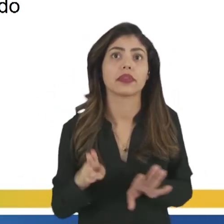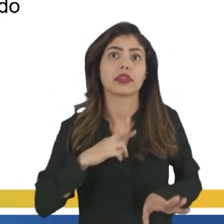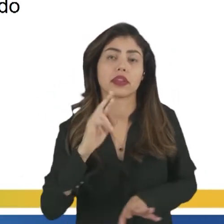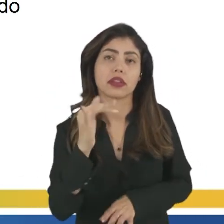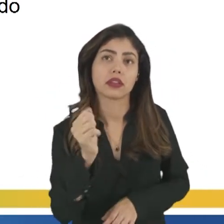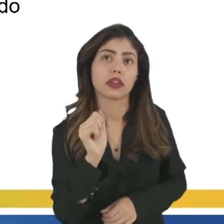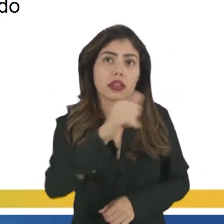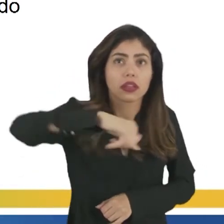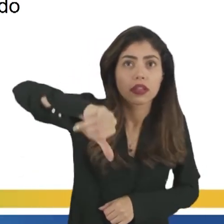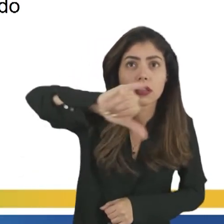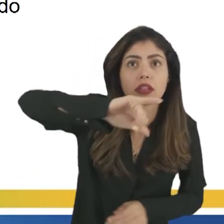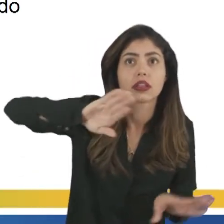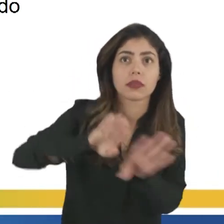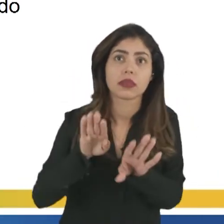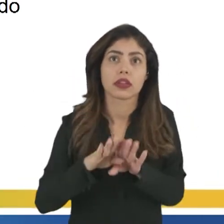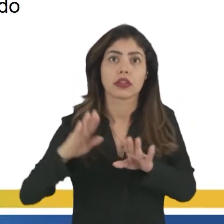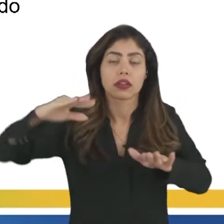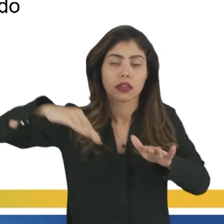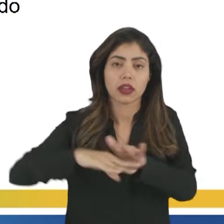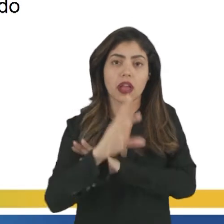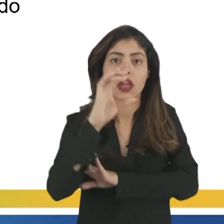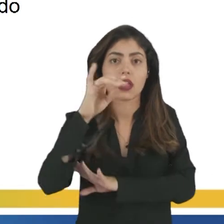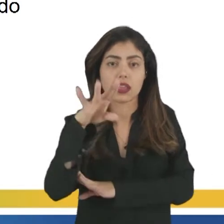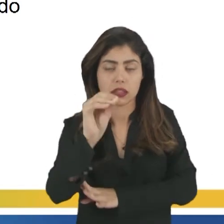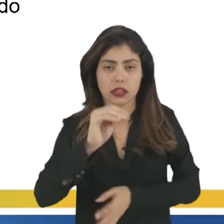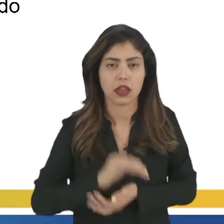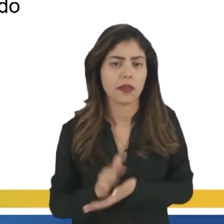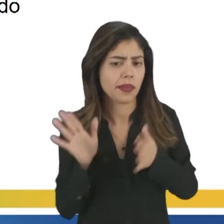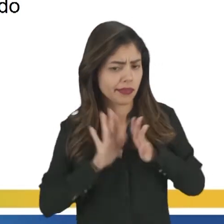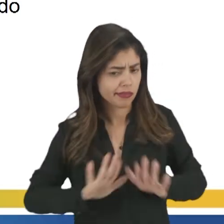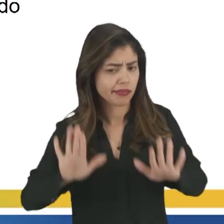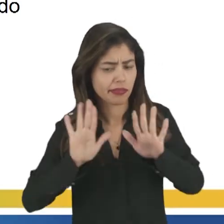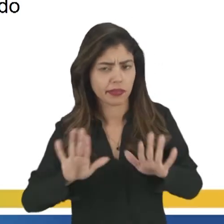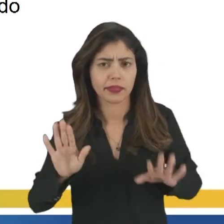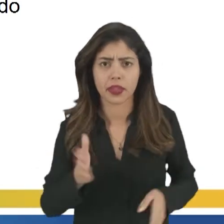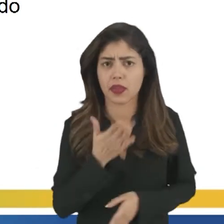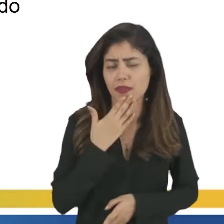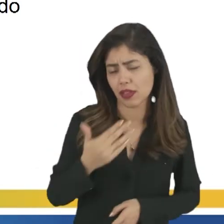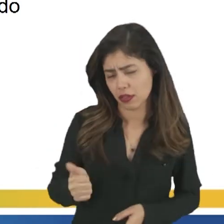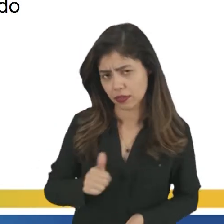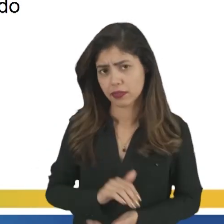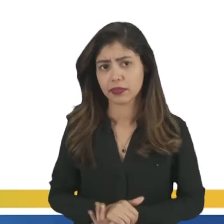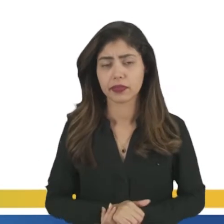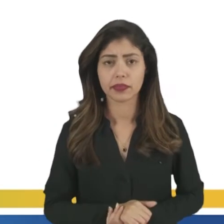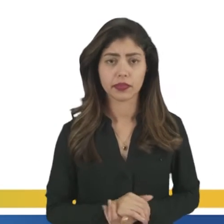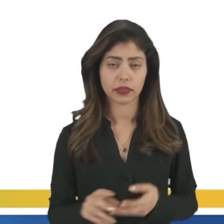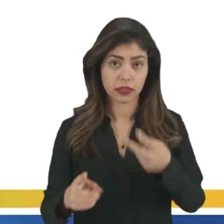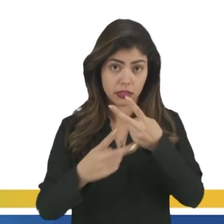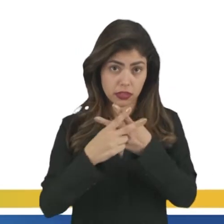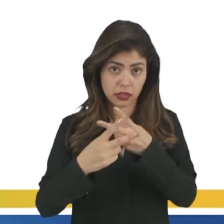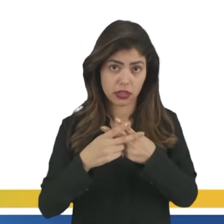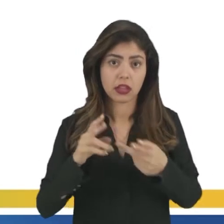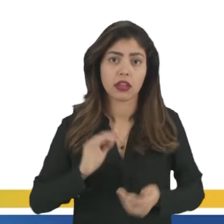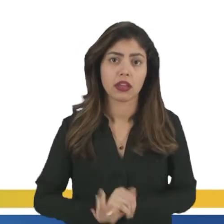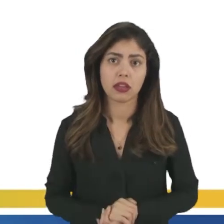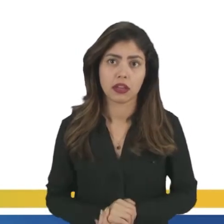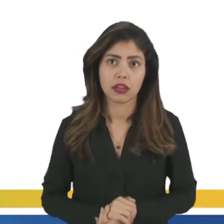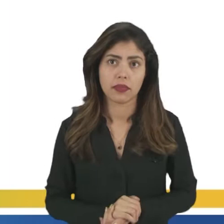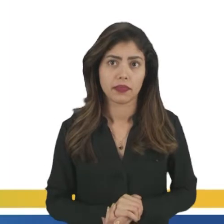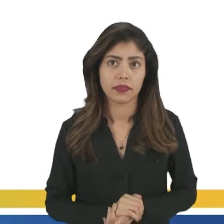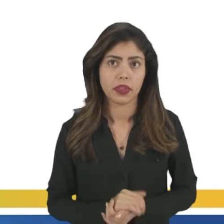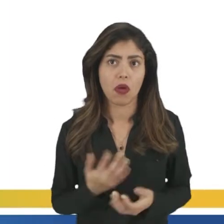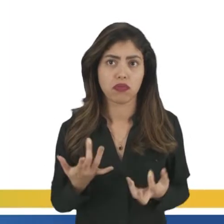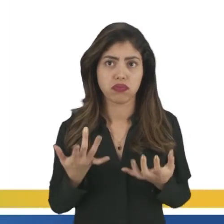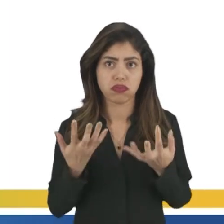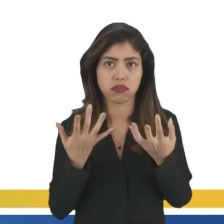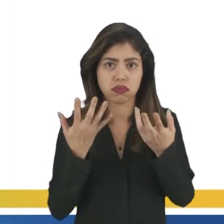azeite ficavam no interior do casco. Então, era uma carga mais frágil, por isso precisava de maior proteção, né? Evitar a quentura e